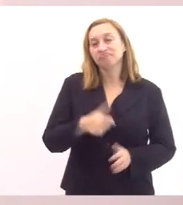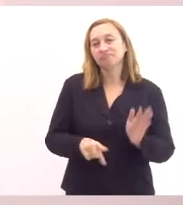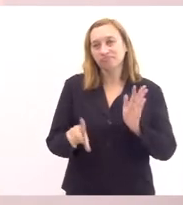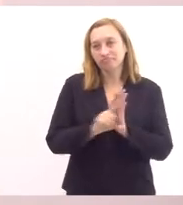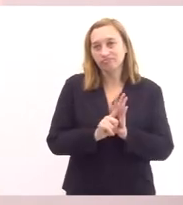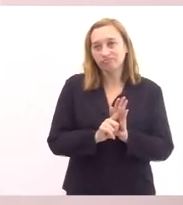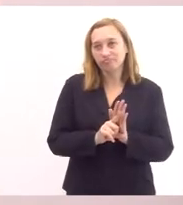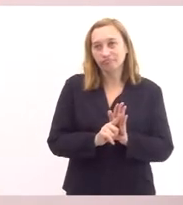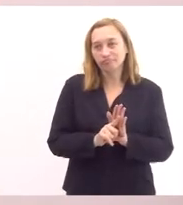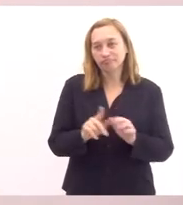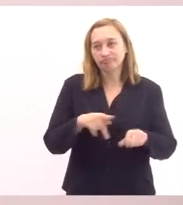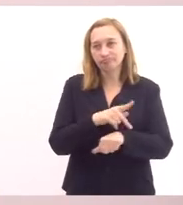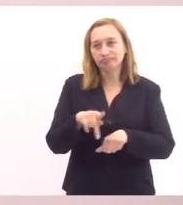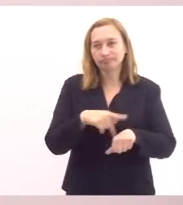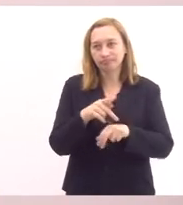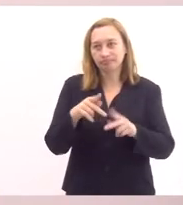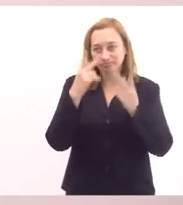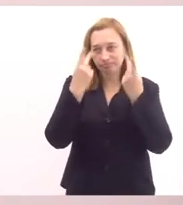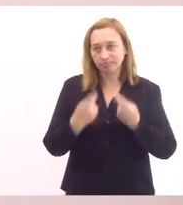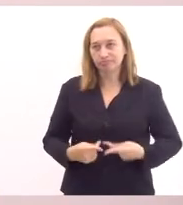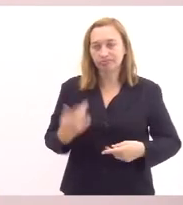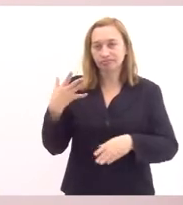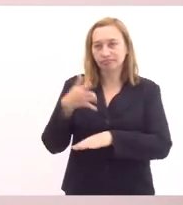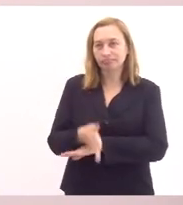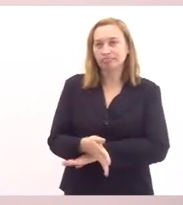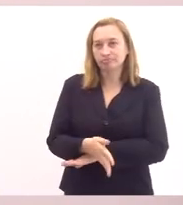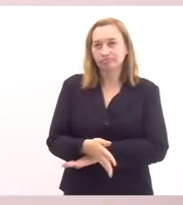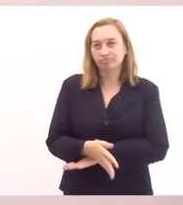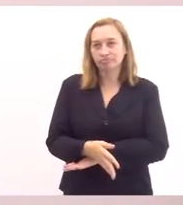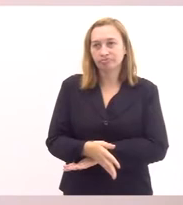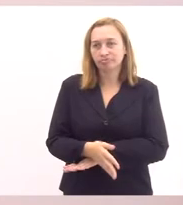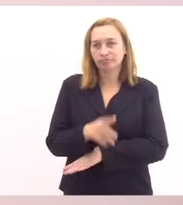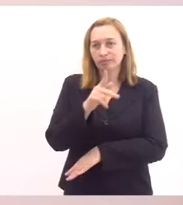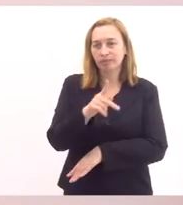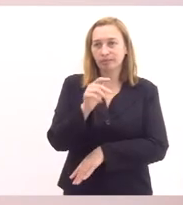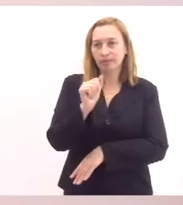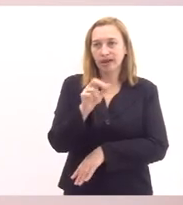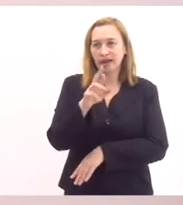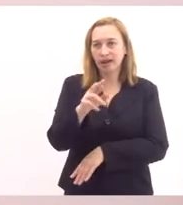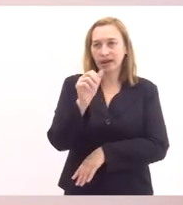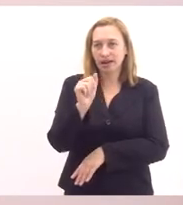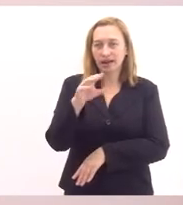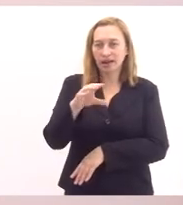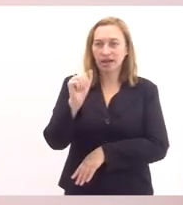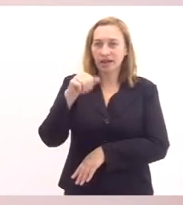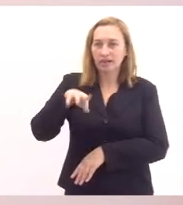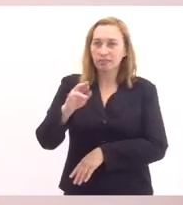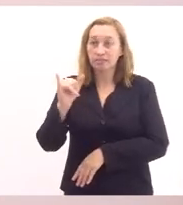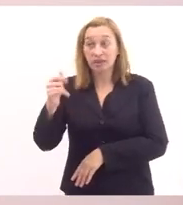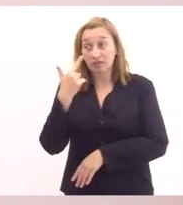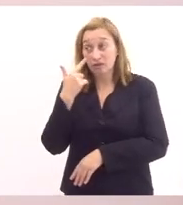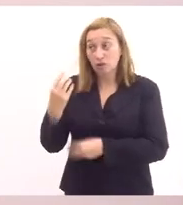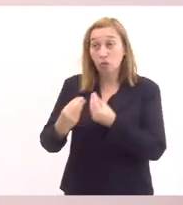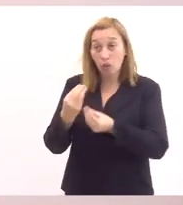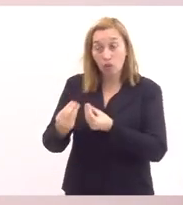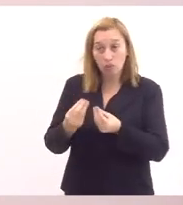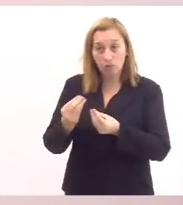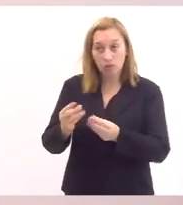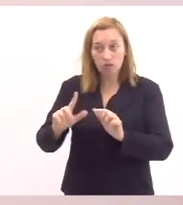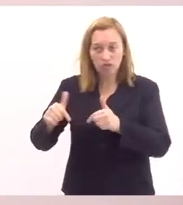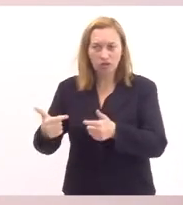lei do país de humanização a gente entrou no doutor Eiras de Paracambi a gente via como será tratado na